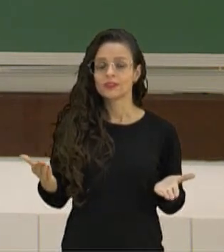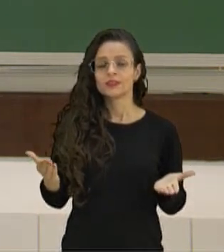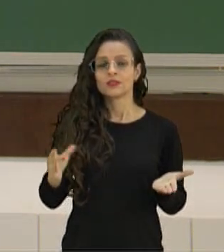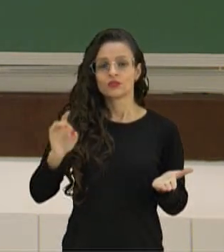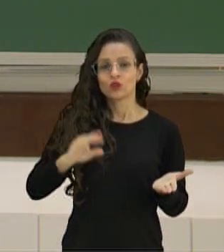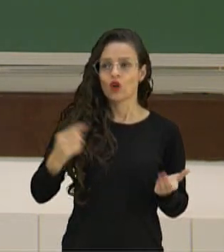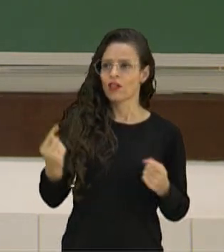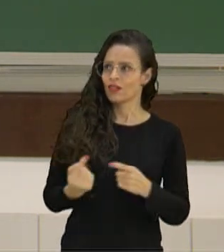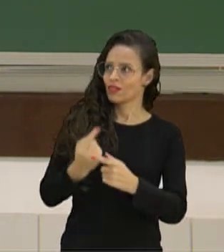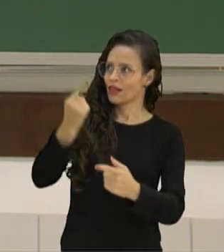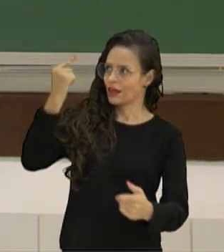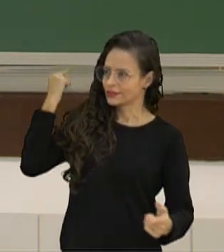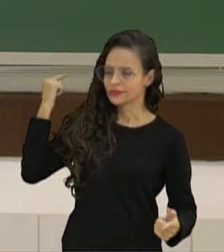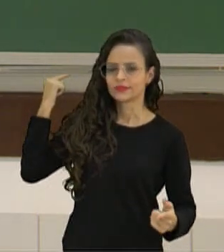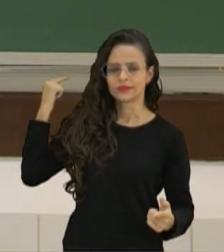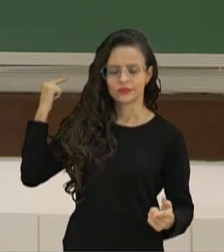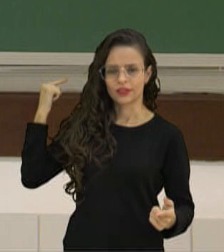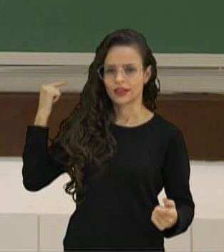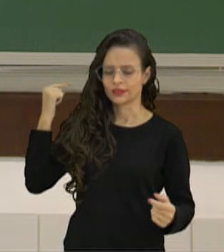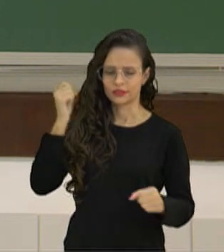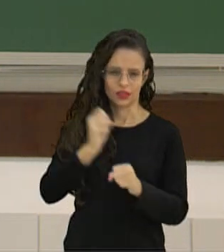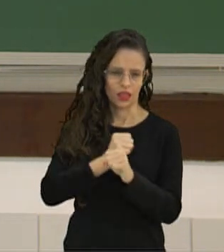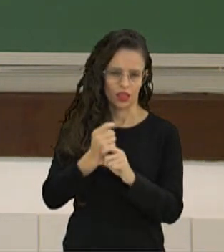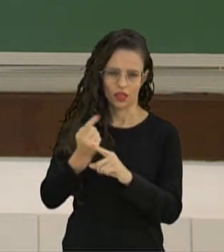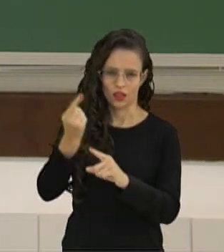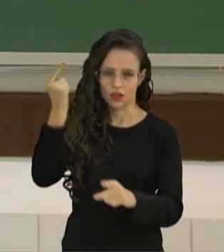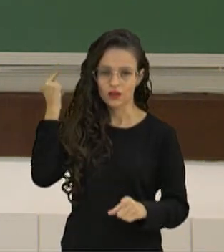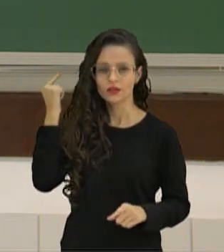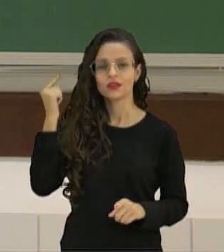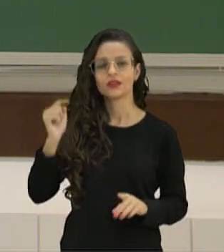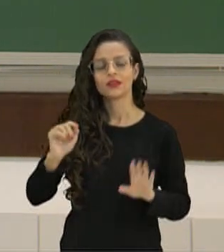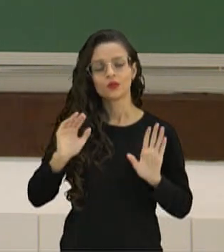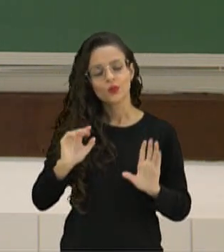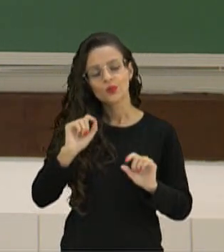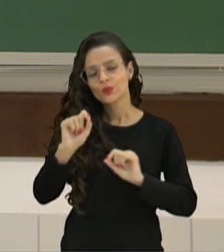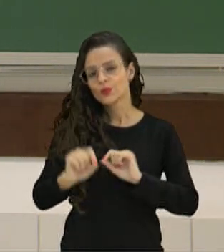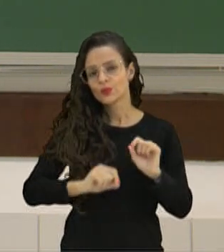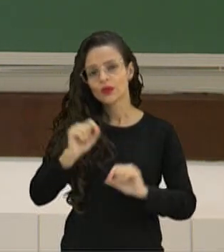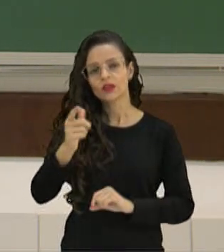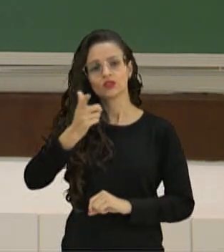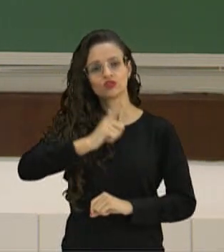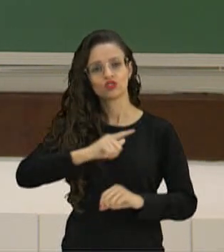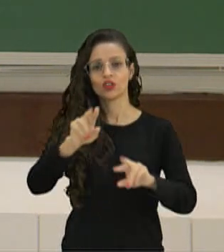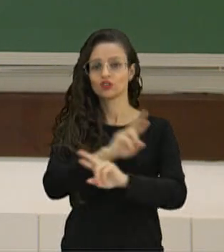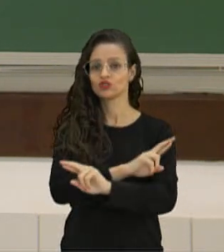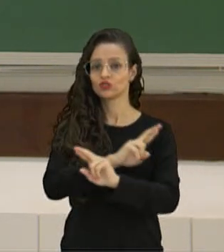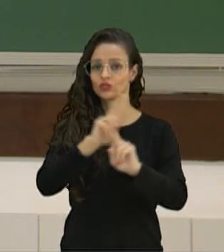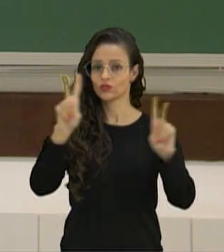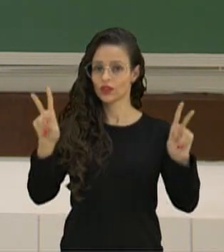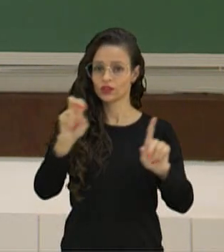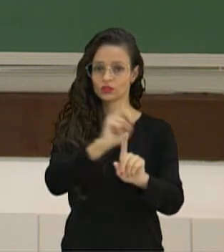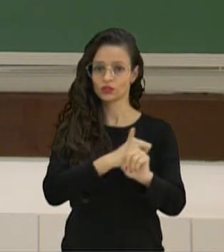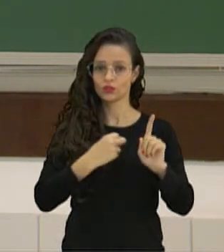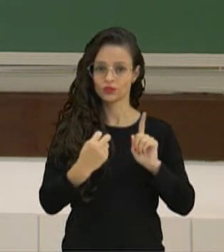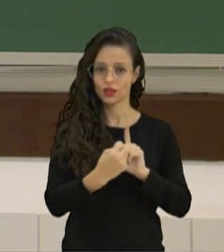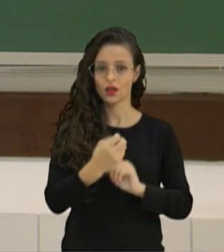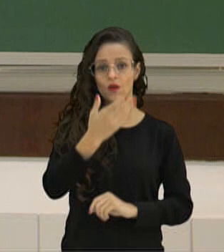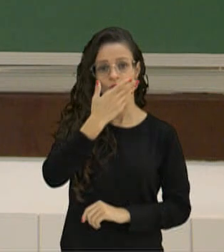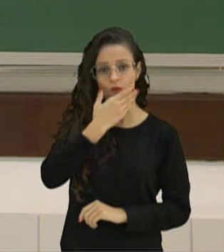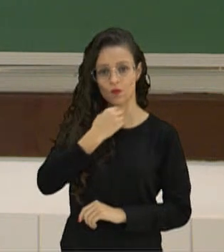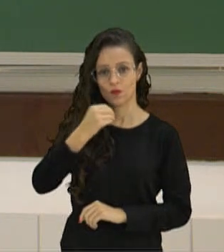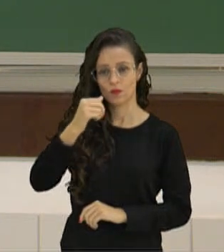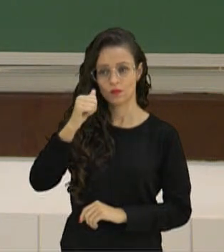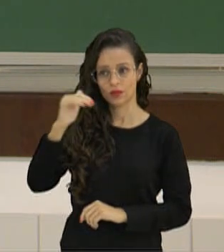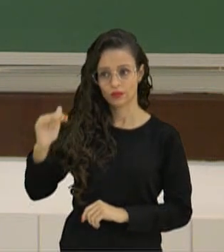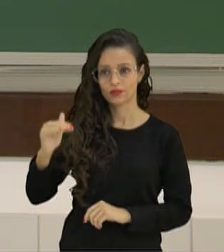existido só lá atrás, em tempos muito distantes, onde existia uma diferença na sociedade entre homens e